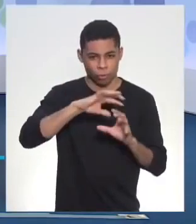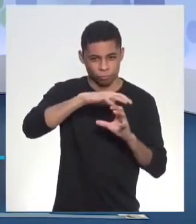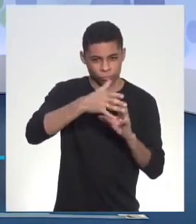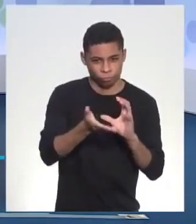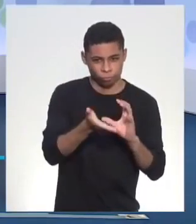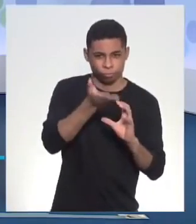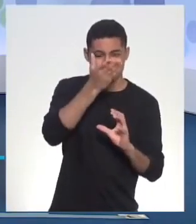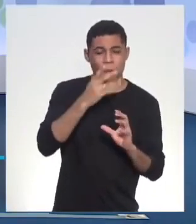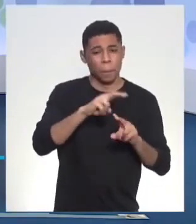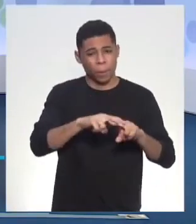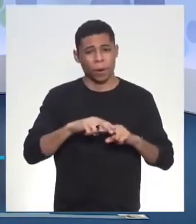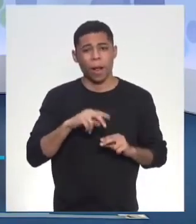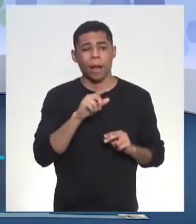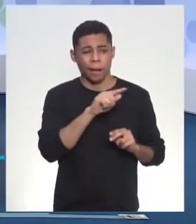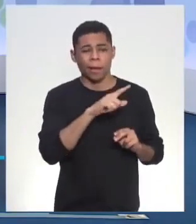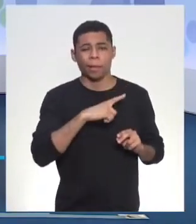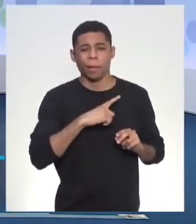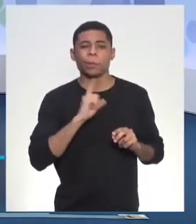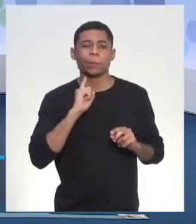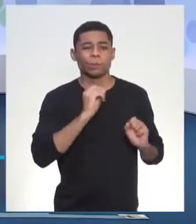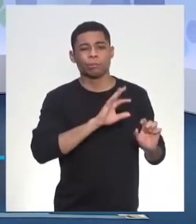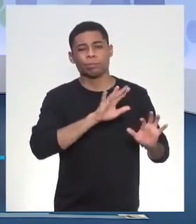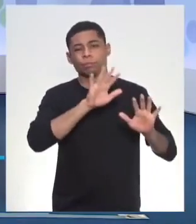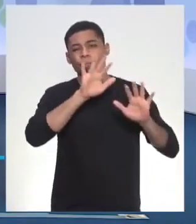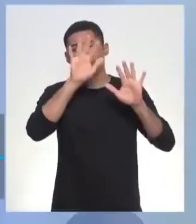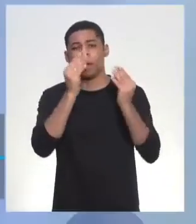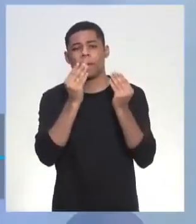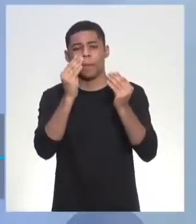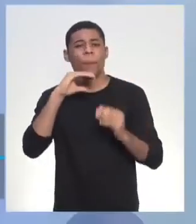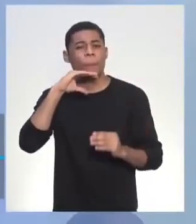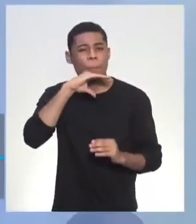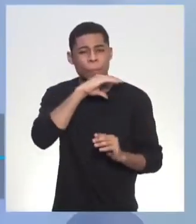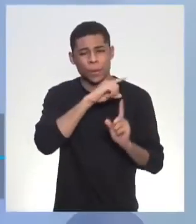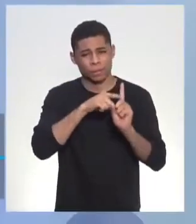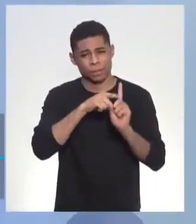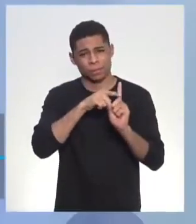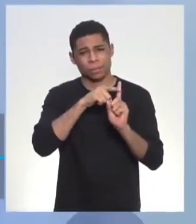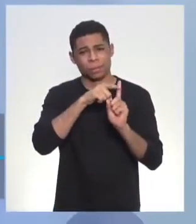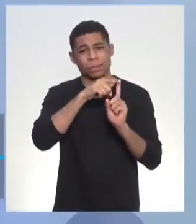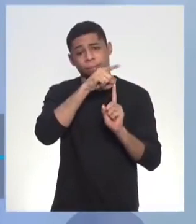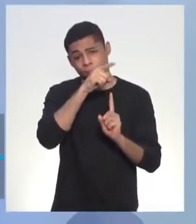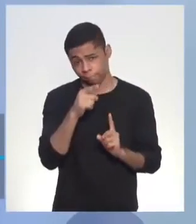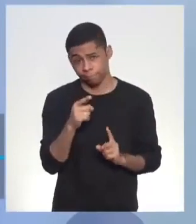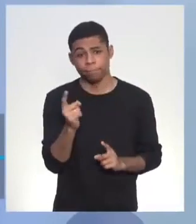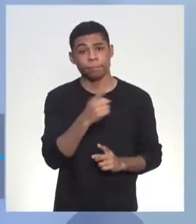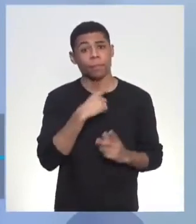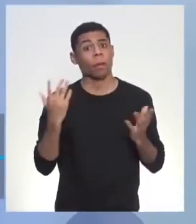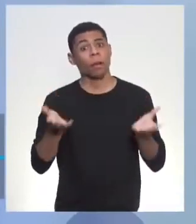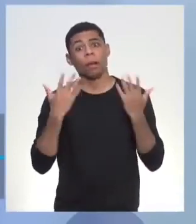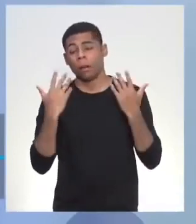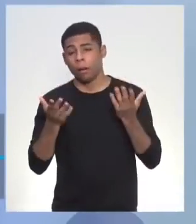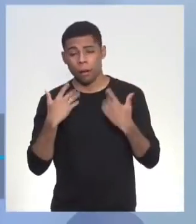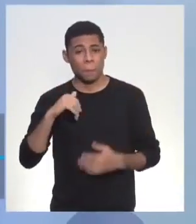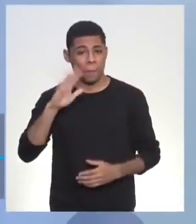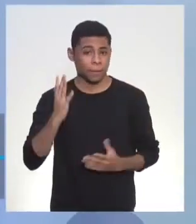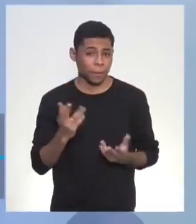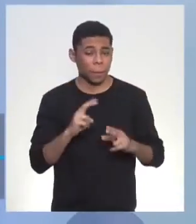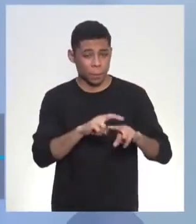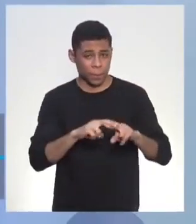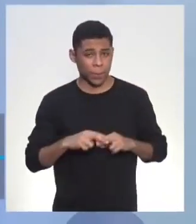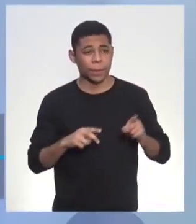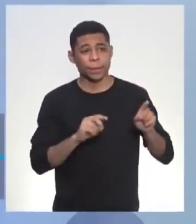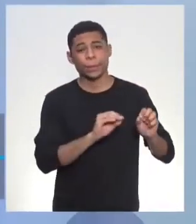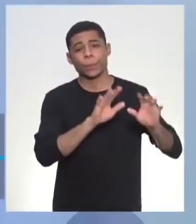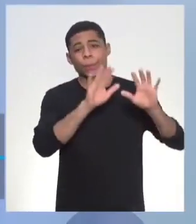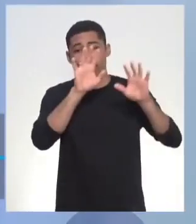causada pela poluição atmosférica e que age na nossa temperatura. A gente está sentindo mais calor devido ao